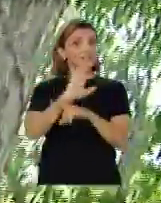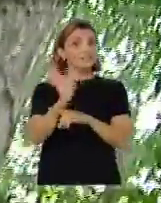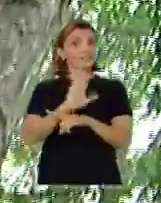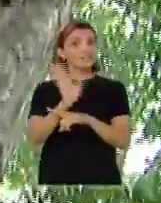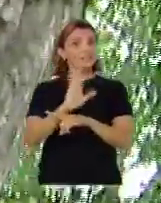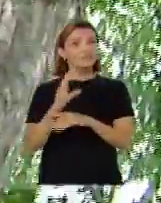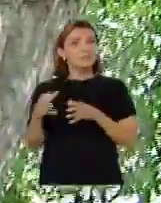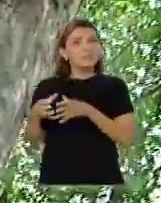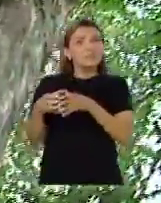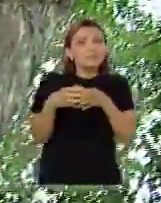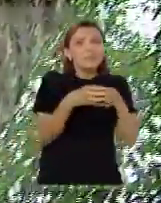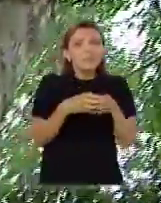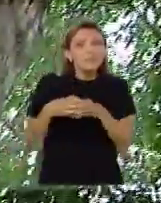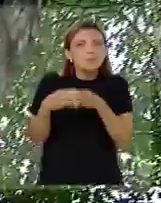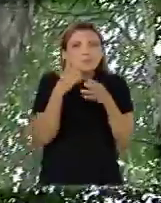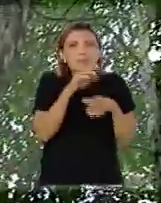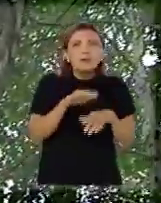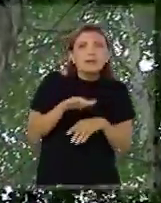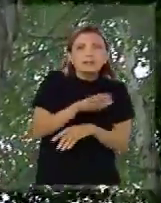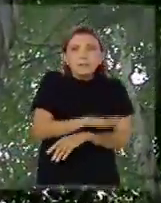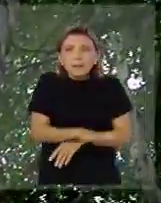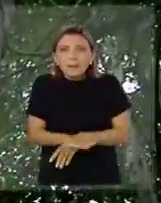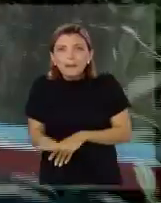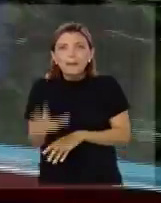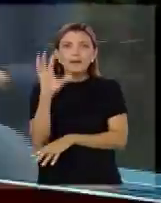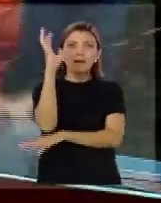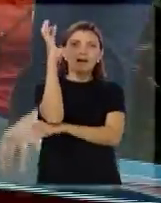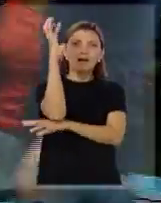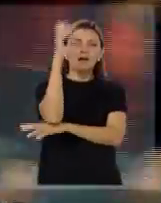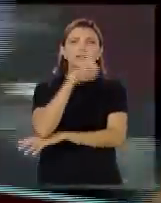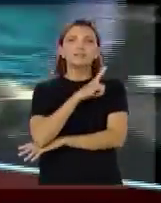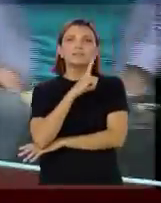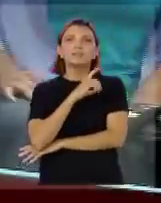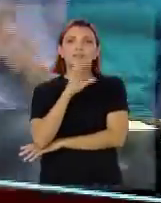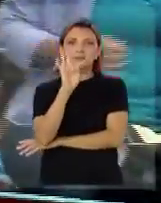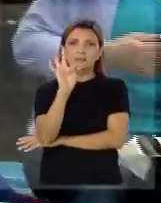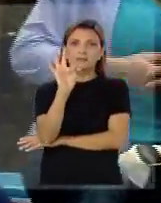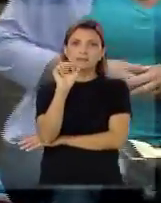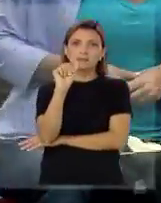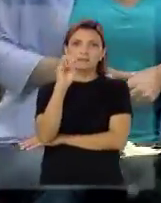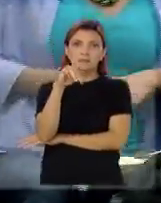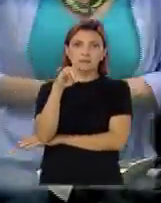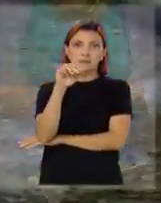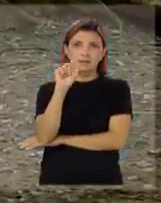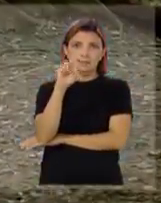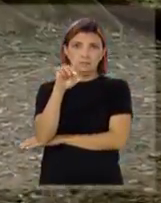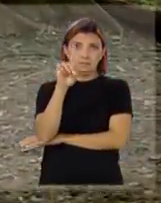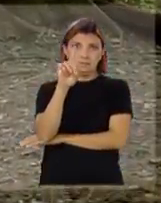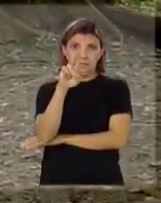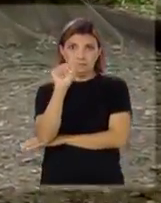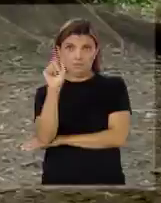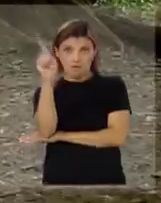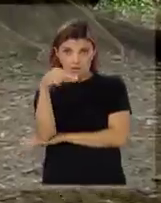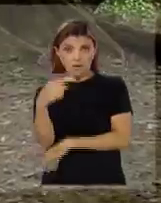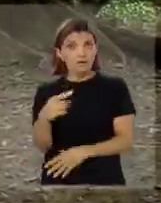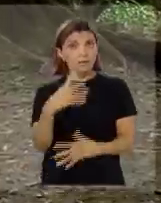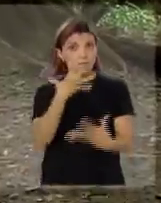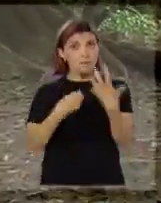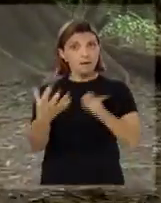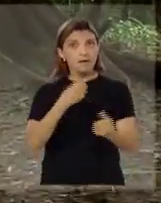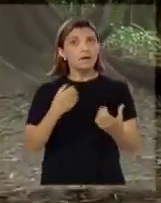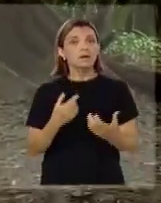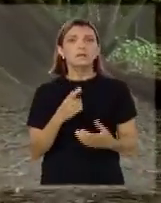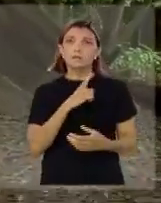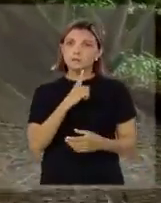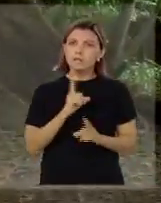de ficção aqui, né? Que todas as pessoas são do tamanho de formiguinhas. É, daí depois vem um tamanduá gigante e pega a gente. É, mas tem